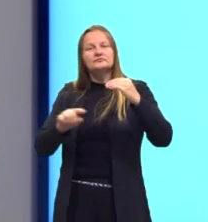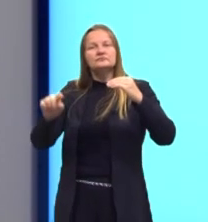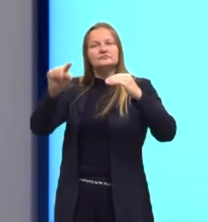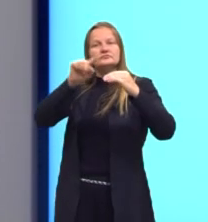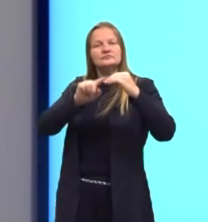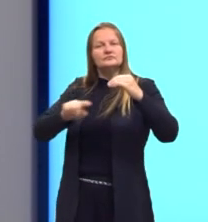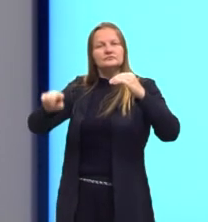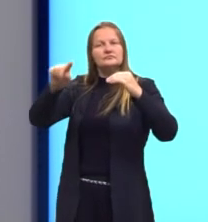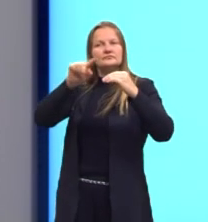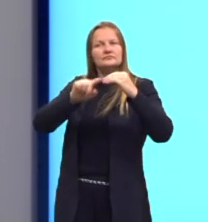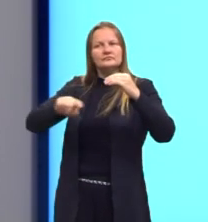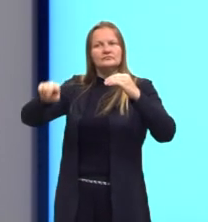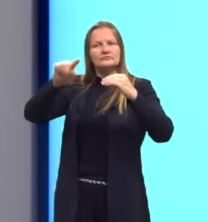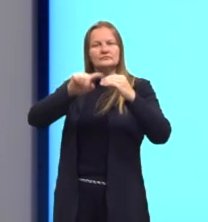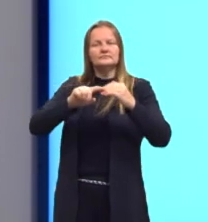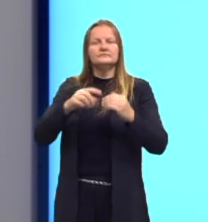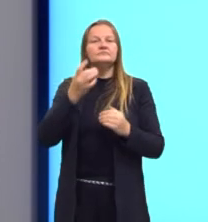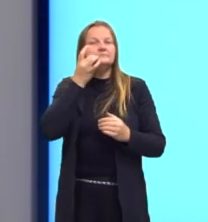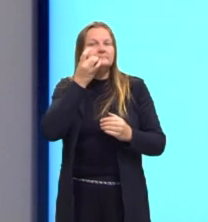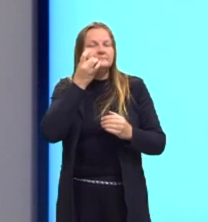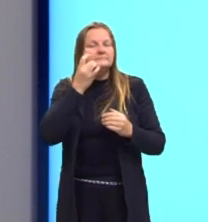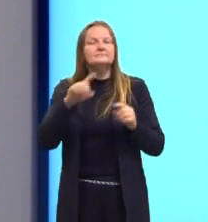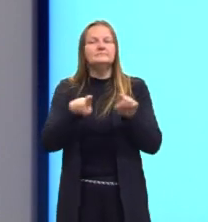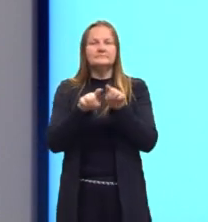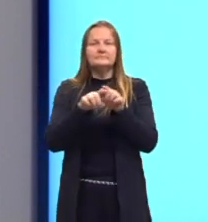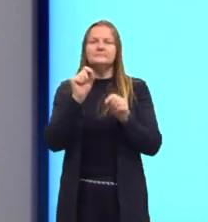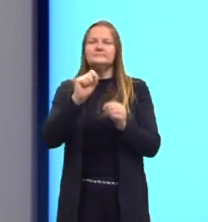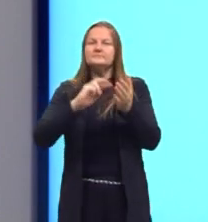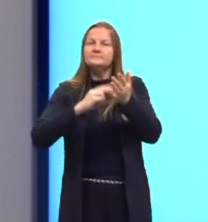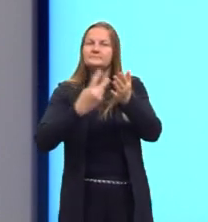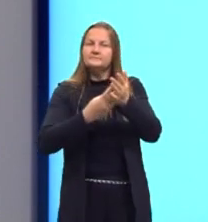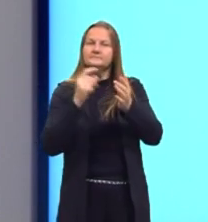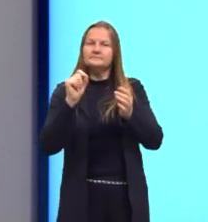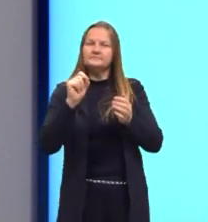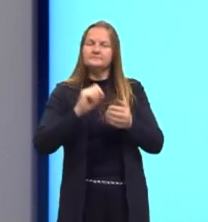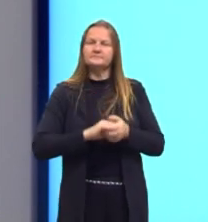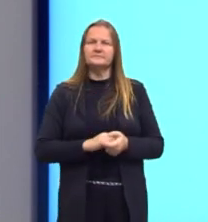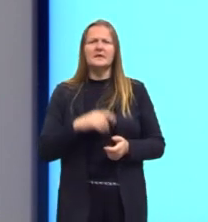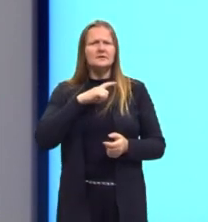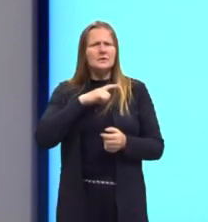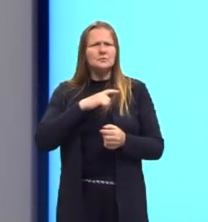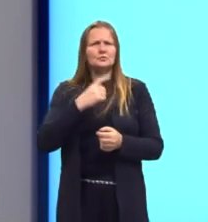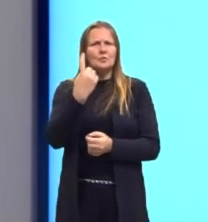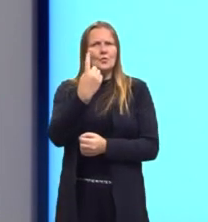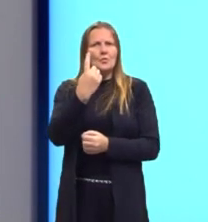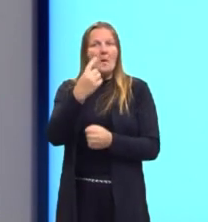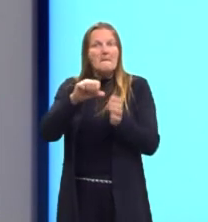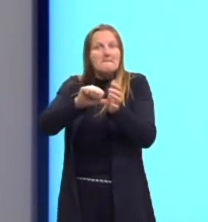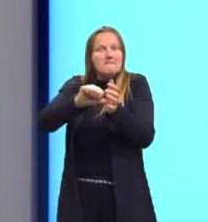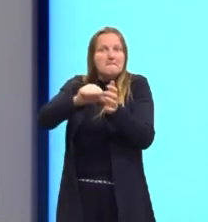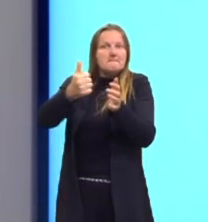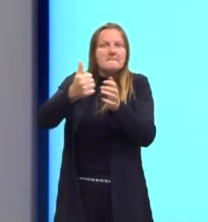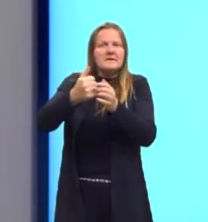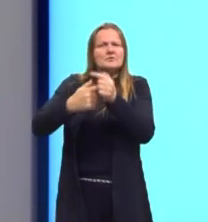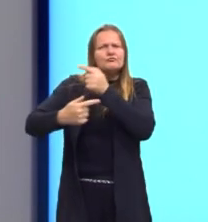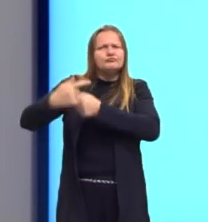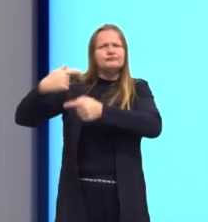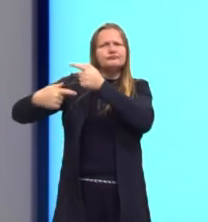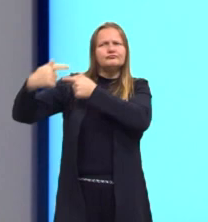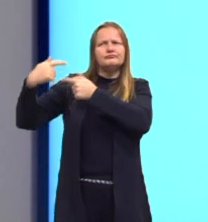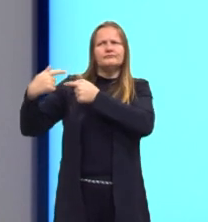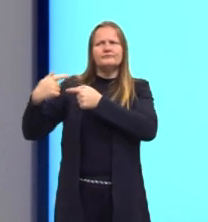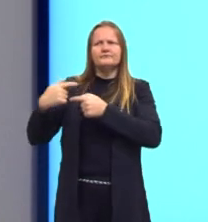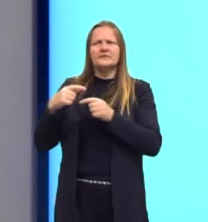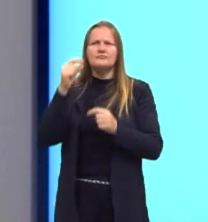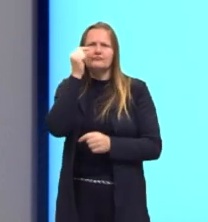adaptativa ou evolução divergente quer dizer o que tem um ancestral comum aqui por exemplo